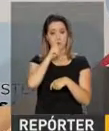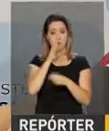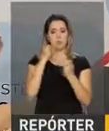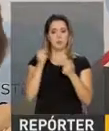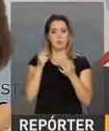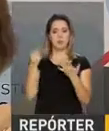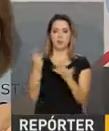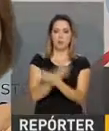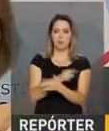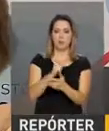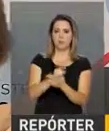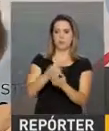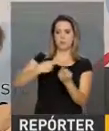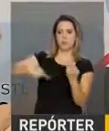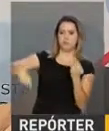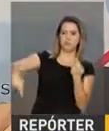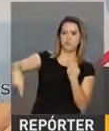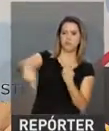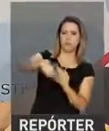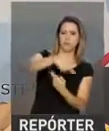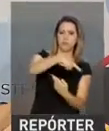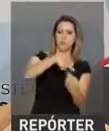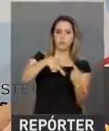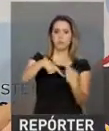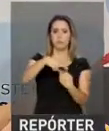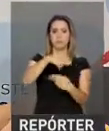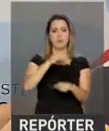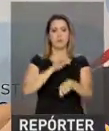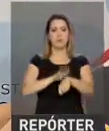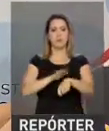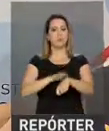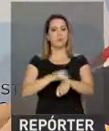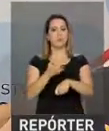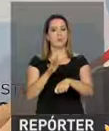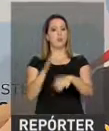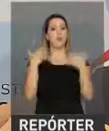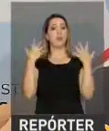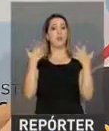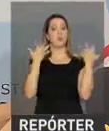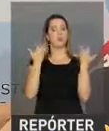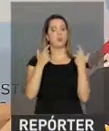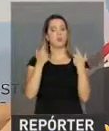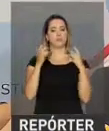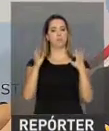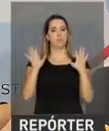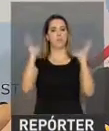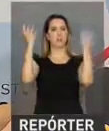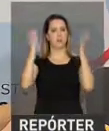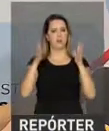né? Principalmente a sazonalidade da doença é na época do calor, né?